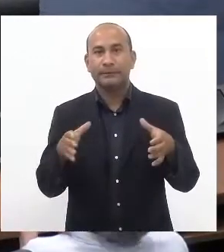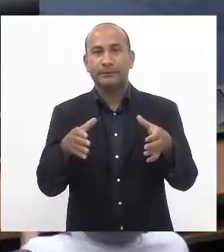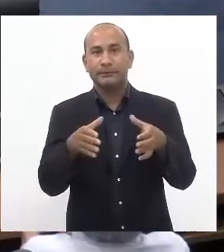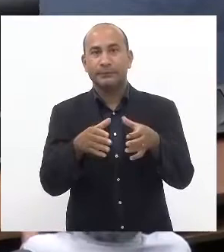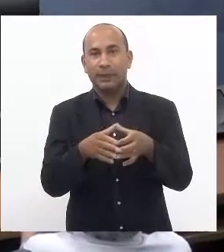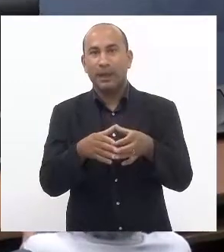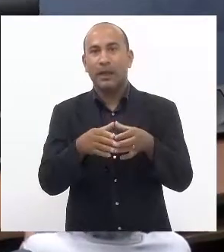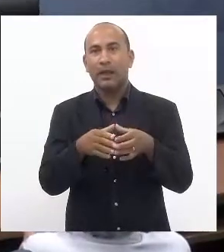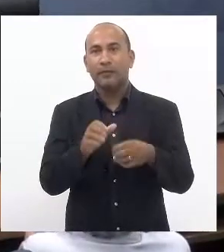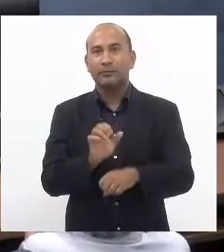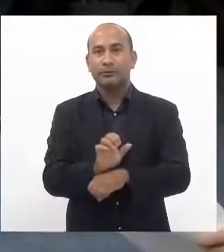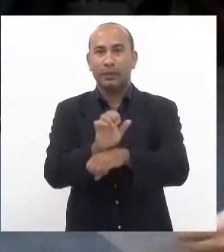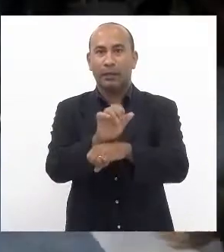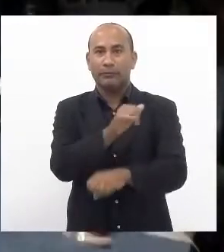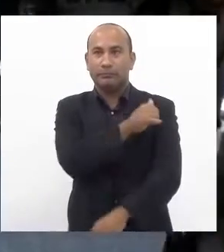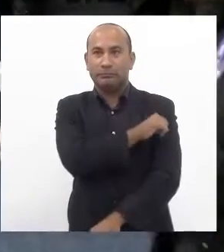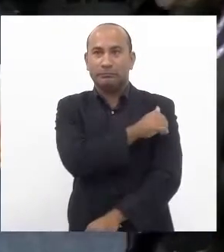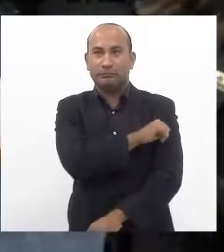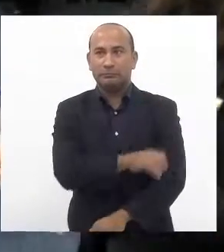do Estado do Rio de Janeiro.